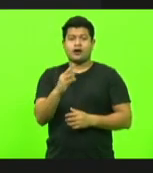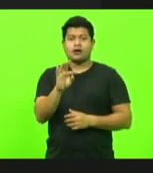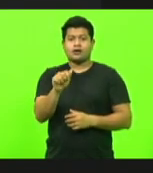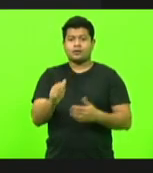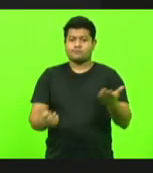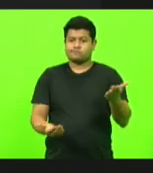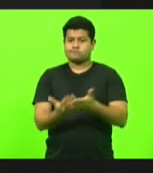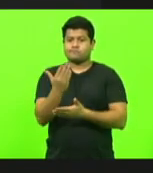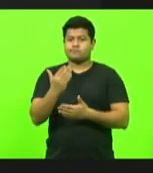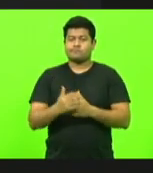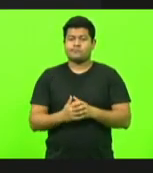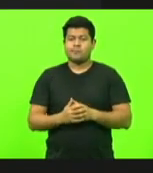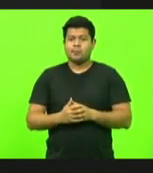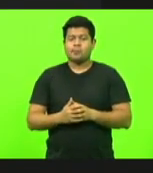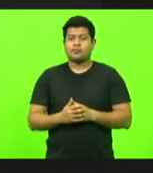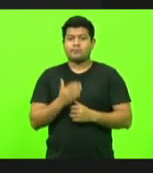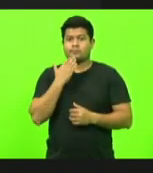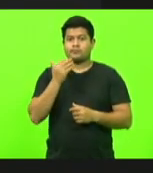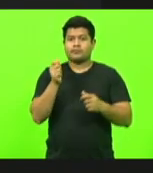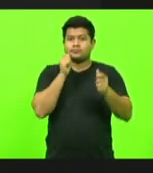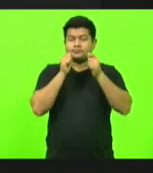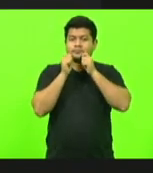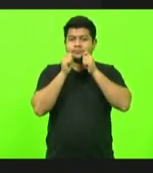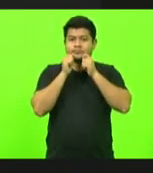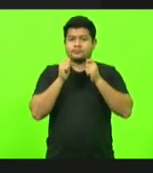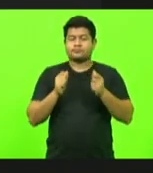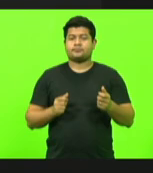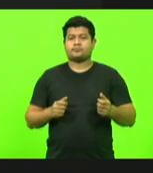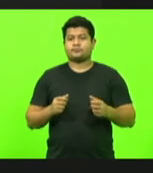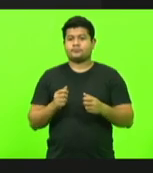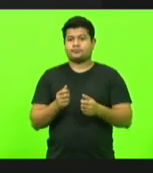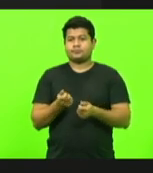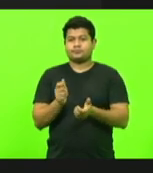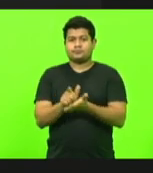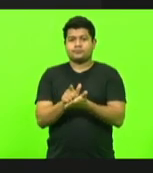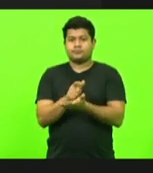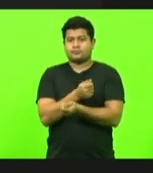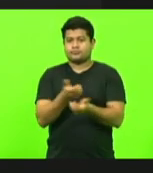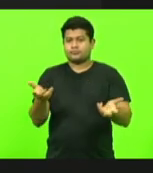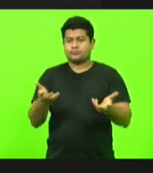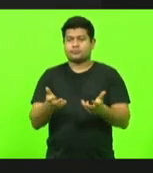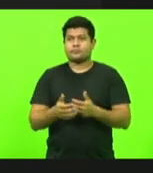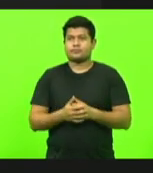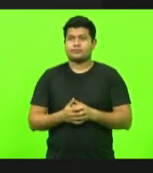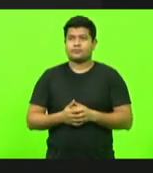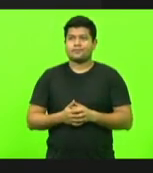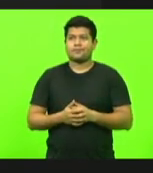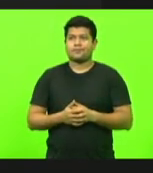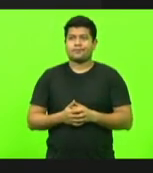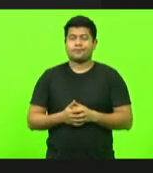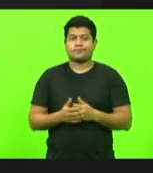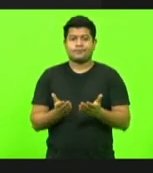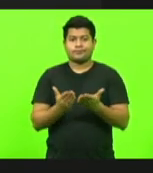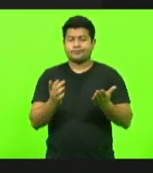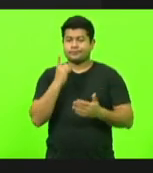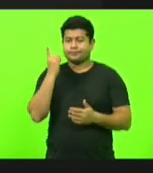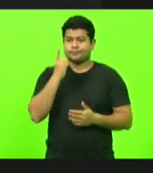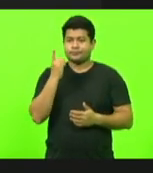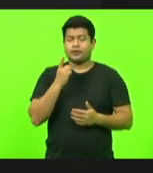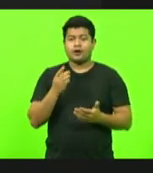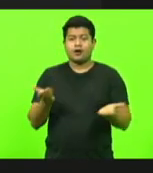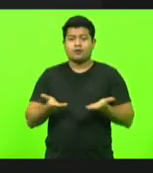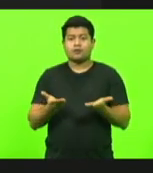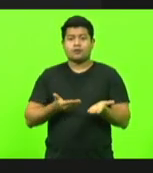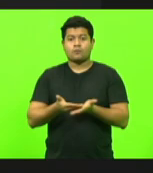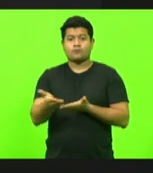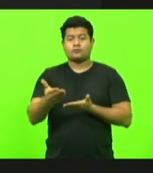aprovadas. E solicito a assessoria que proceda à distribuição do expediente. Senhores deputados, imediatamente entraremos agora,